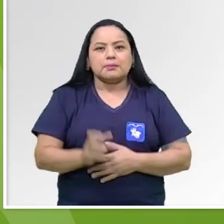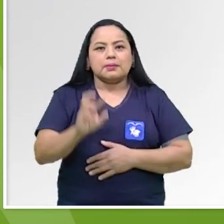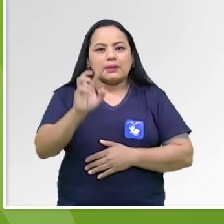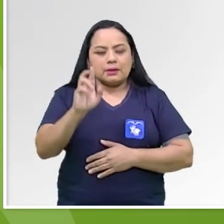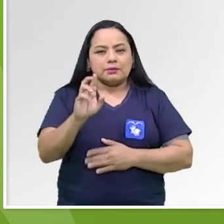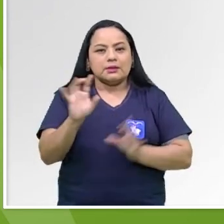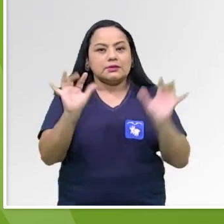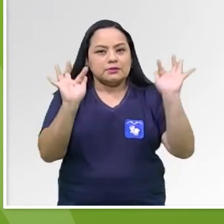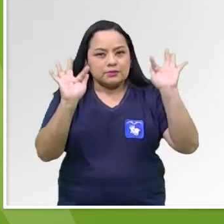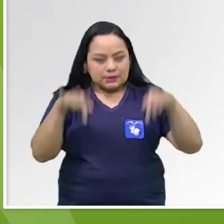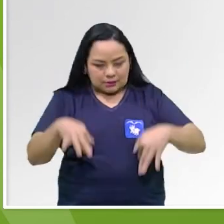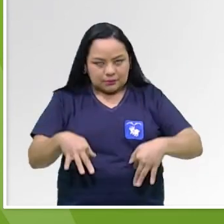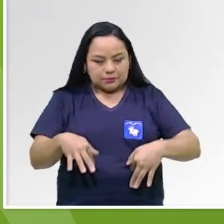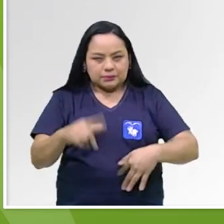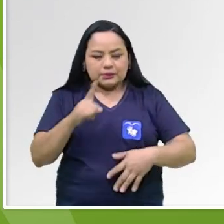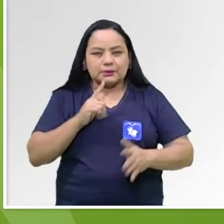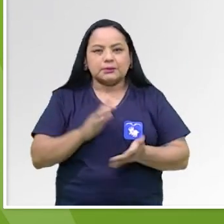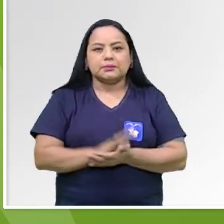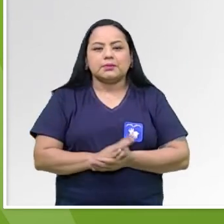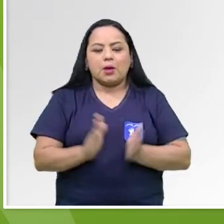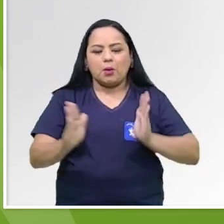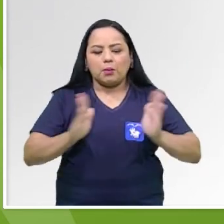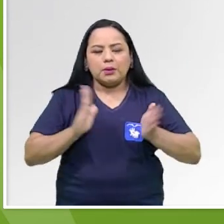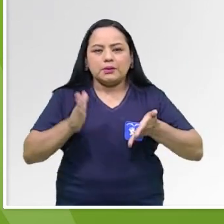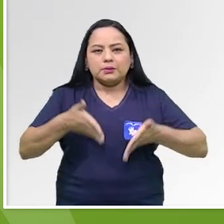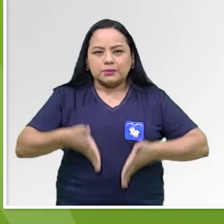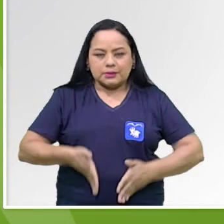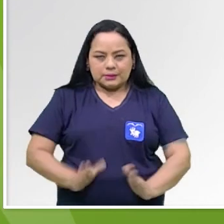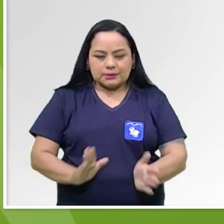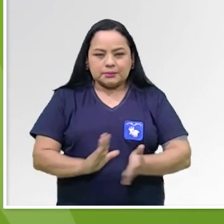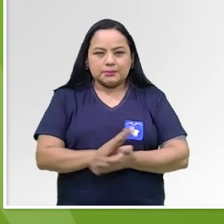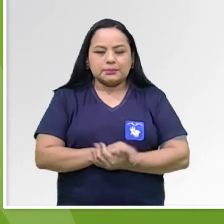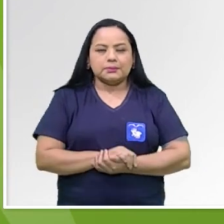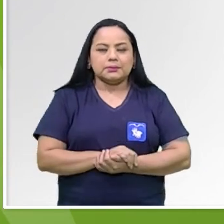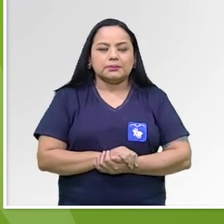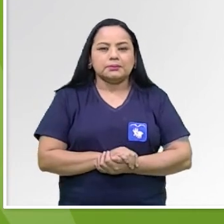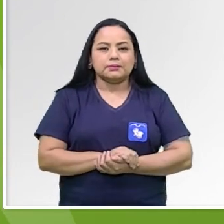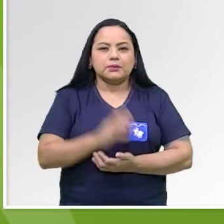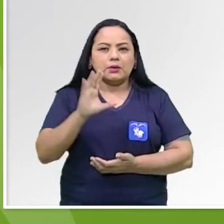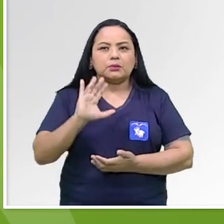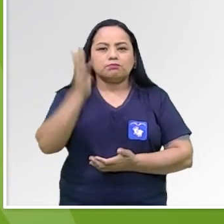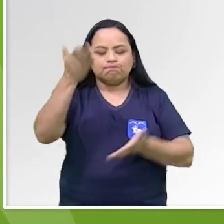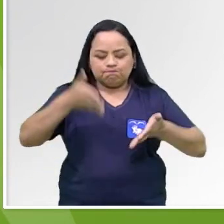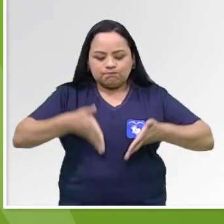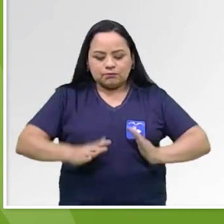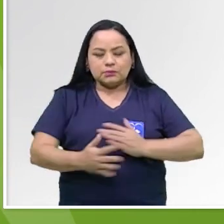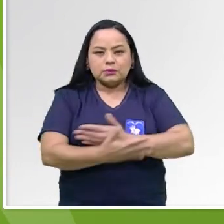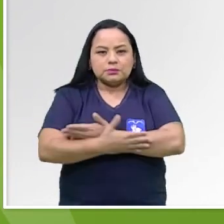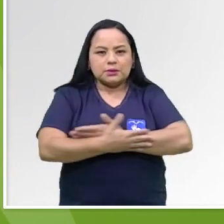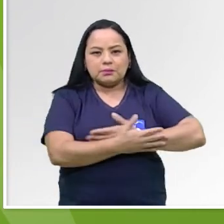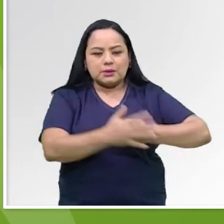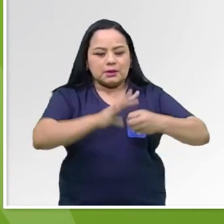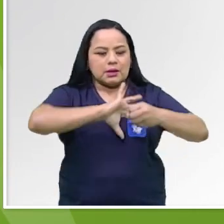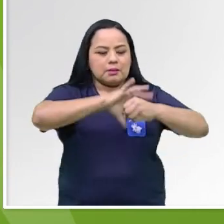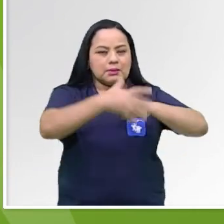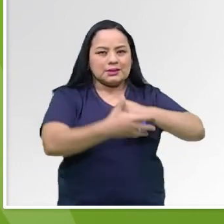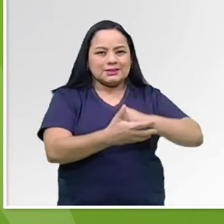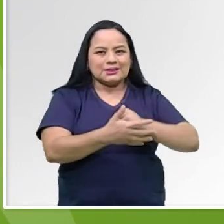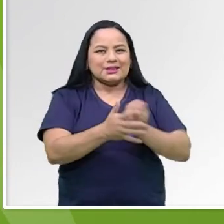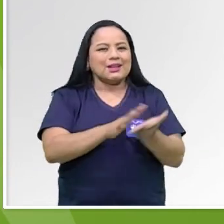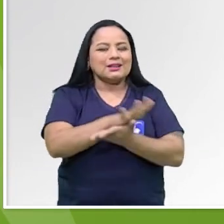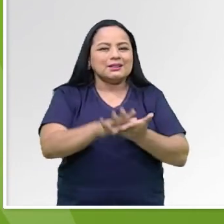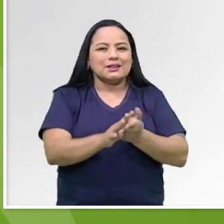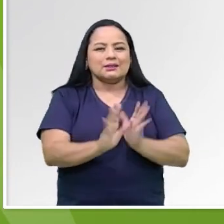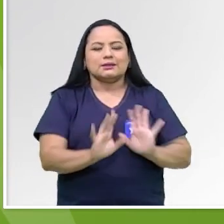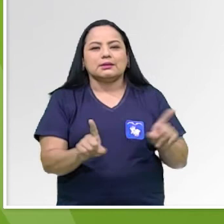encerra, né, quando há o período ali do nascimento, na verdade, o evento do nascimento do bebê, a placenta já não vai servir para mais nada. Então,